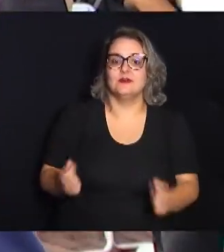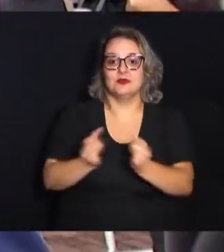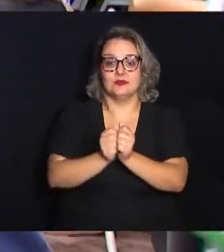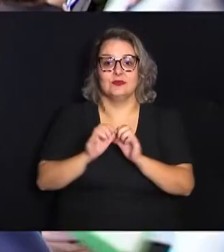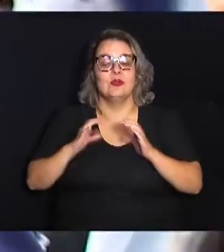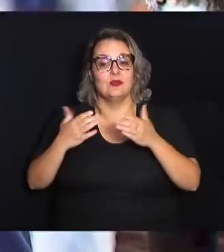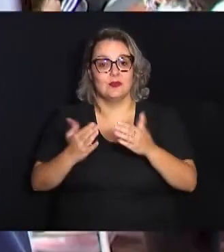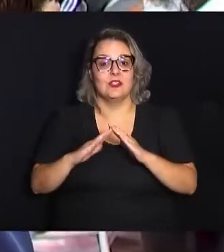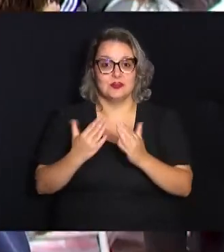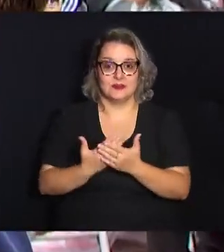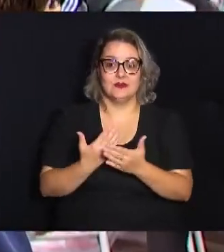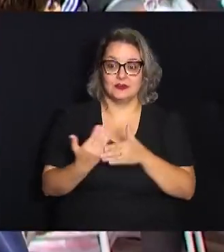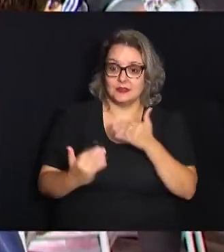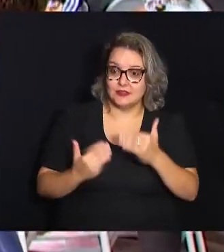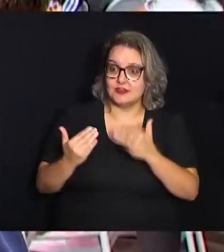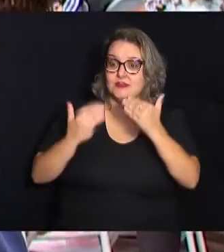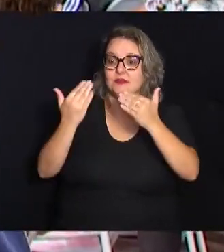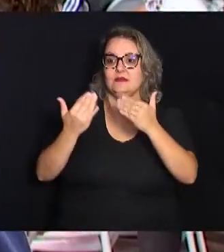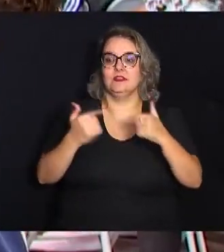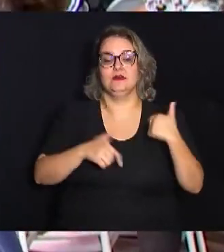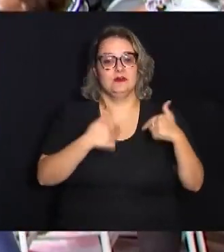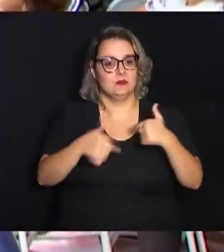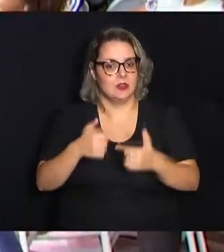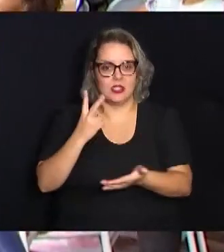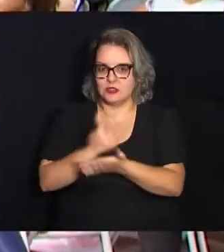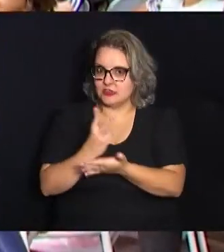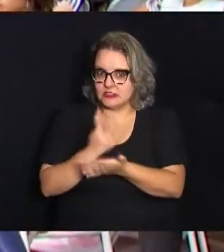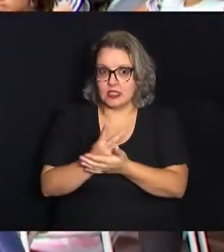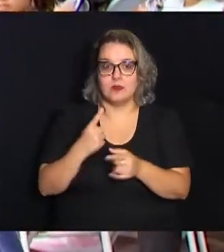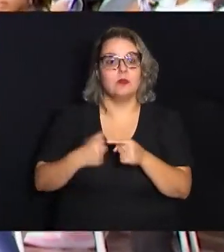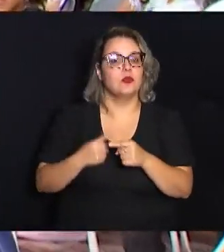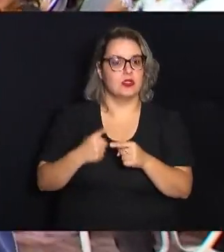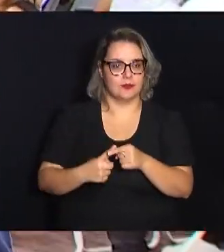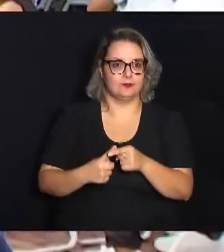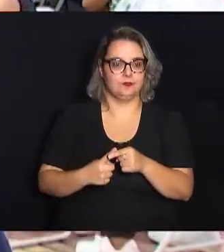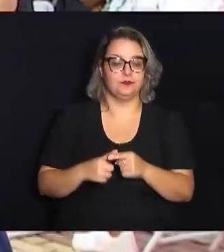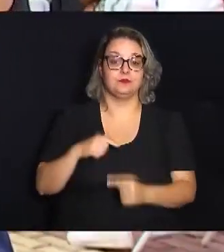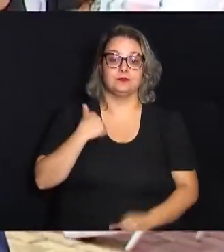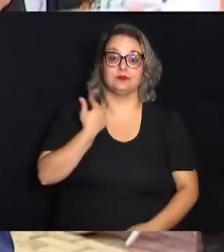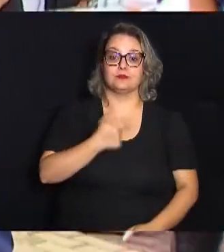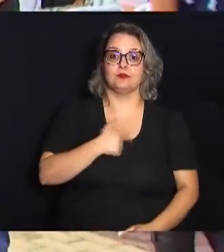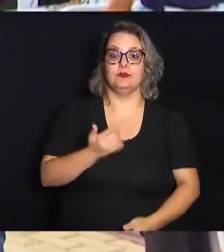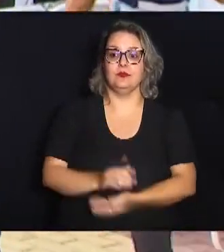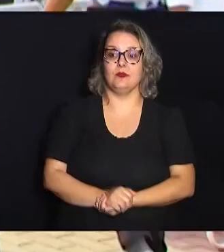estar desenvolvendo esse trabalho constantemente. Porque por mais que a gente